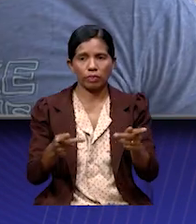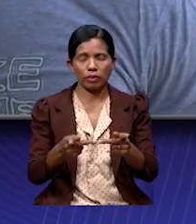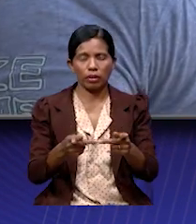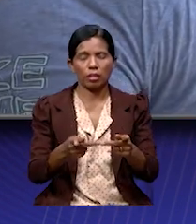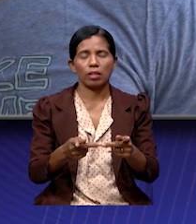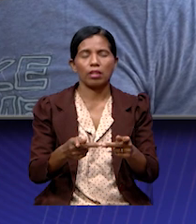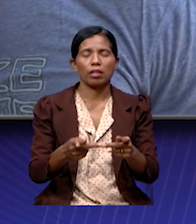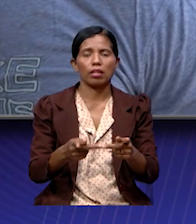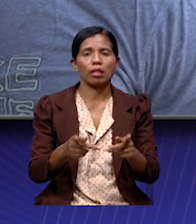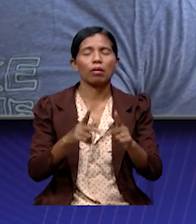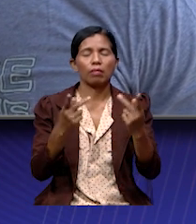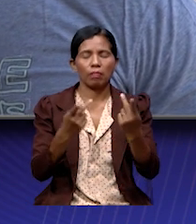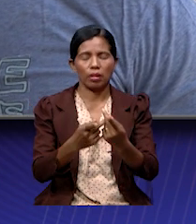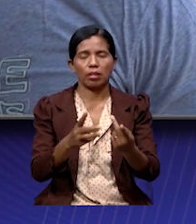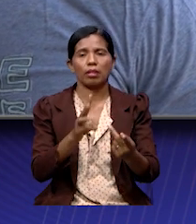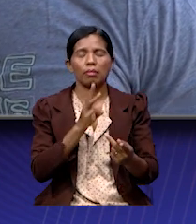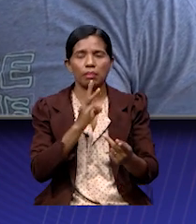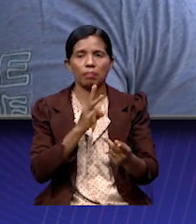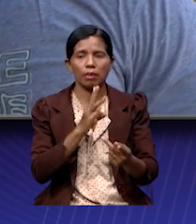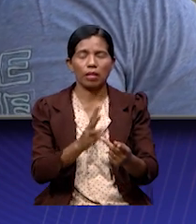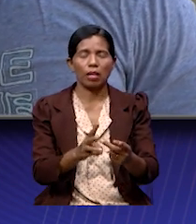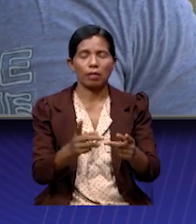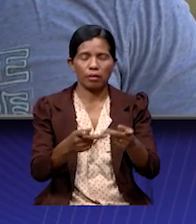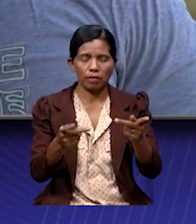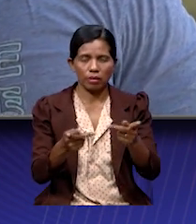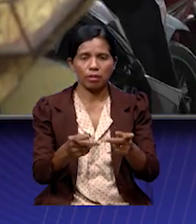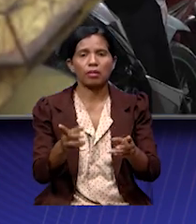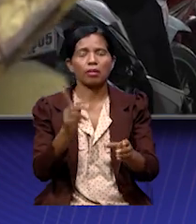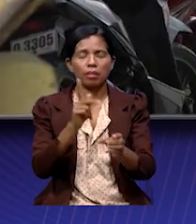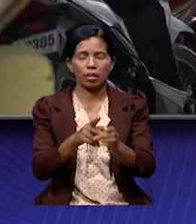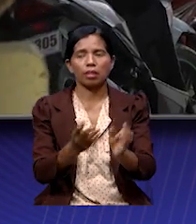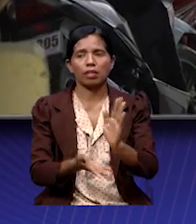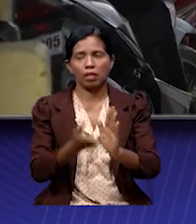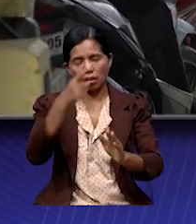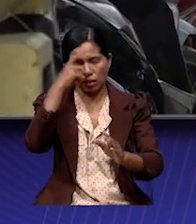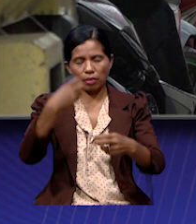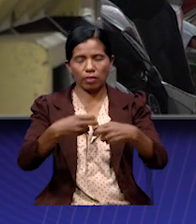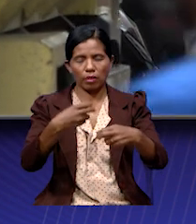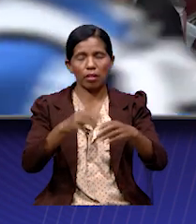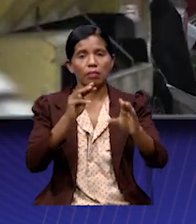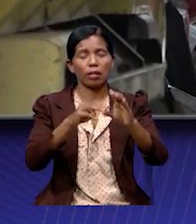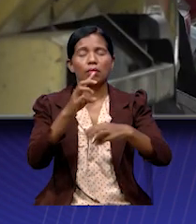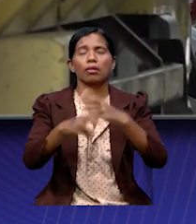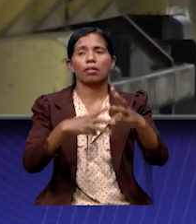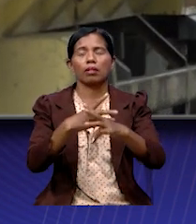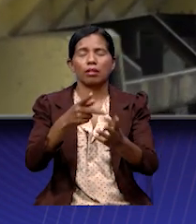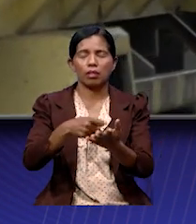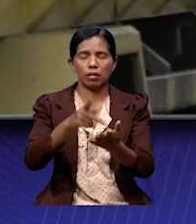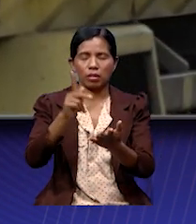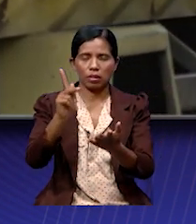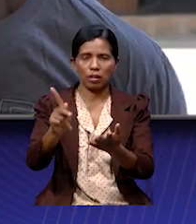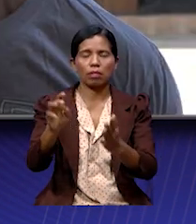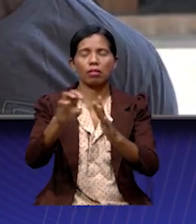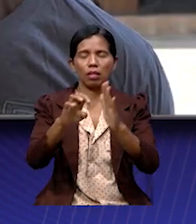declara, Fole Minas SAE tamba impacto russi fole mercado mundial no halo pagamento taxa ba